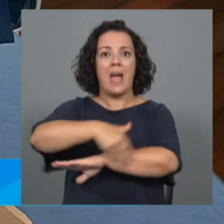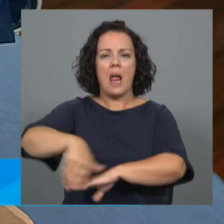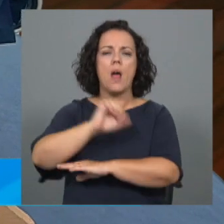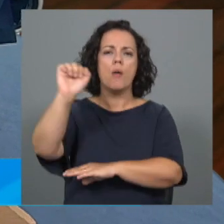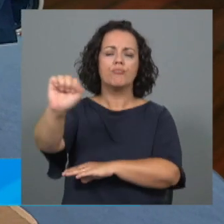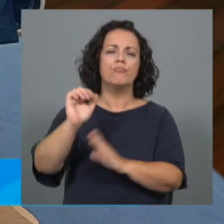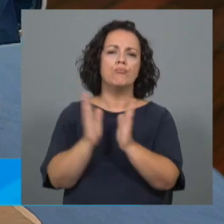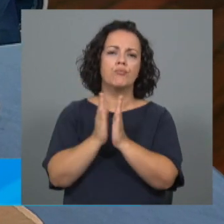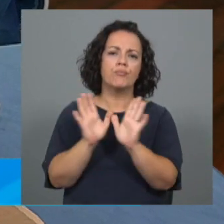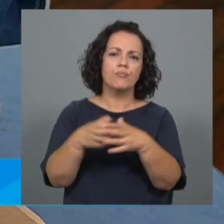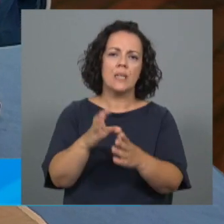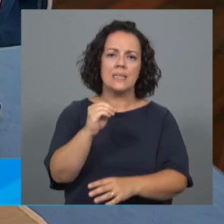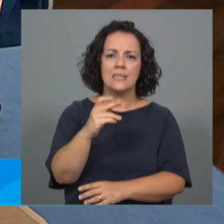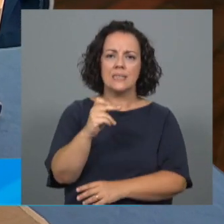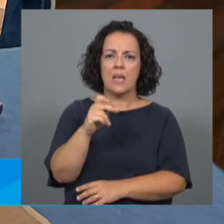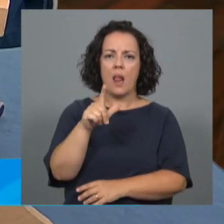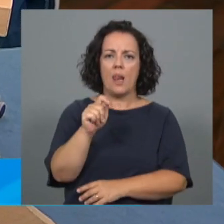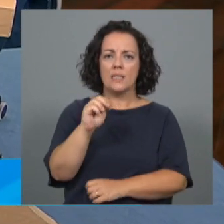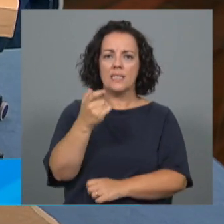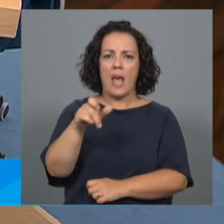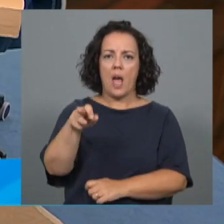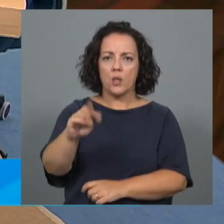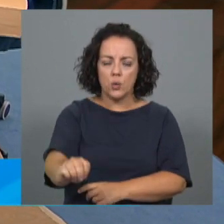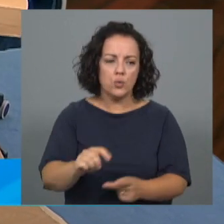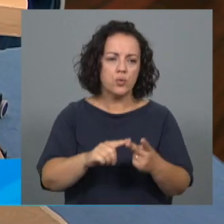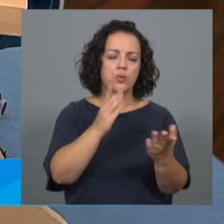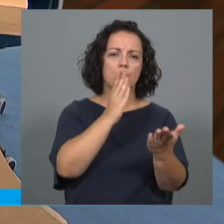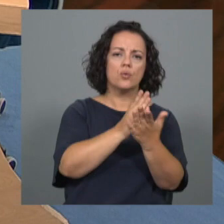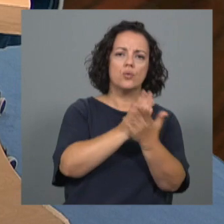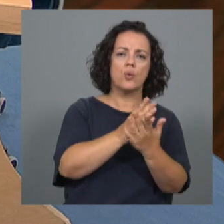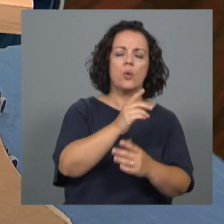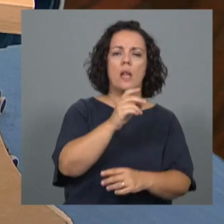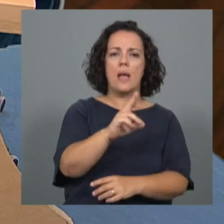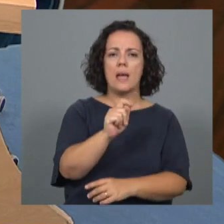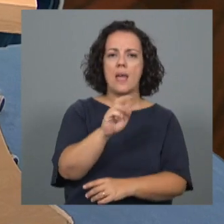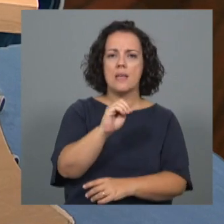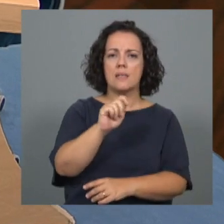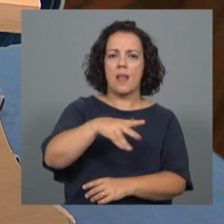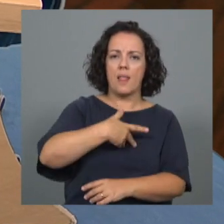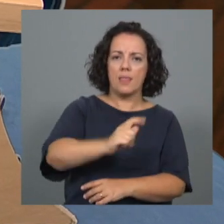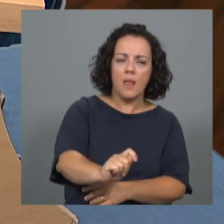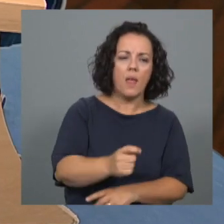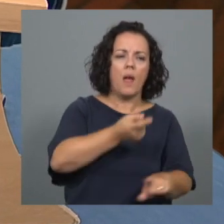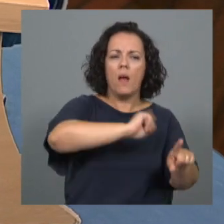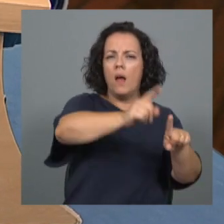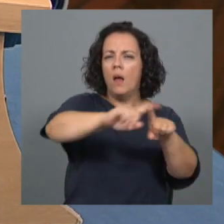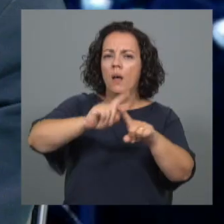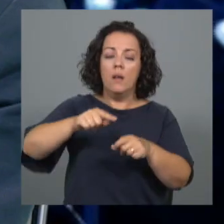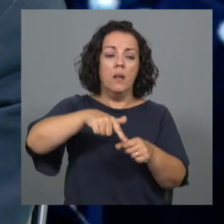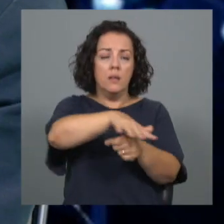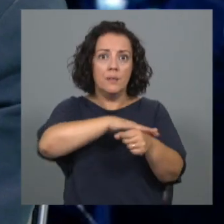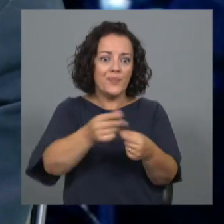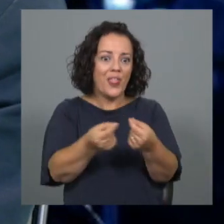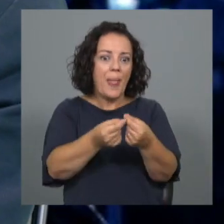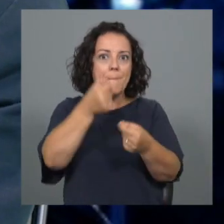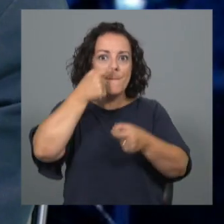Salesianos, de União, o Colégio de Rezende, que estavam abertos a populações desprotegidas